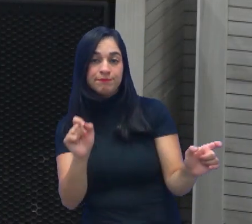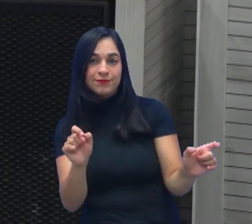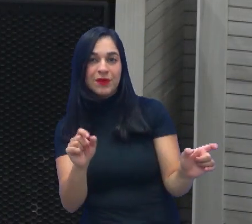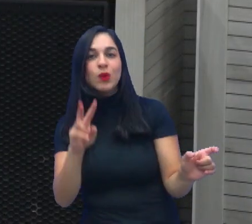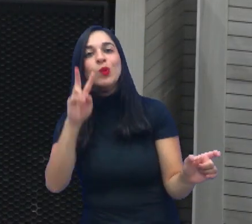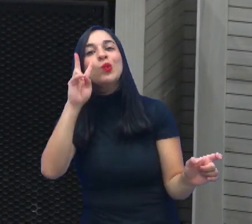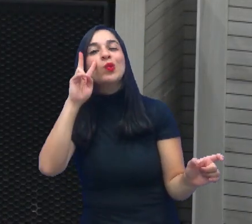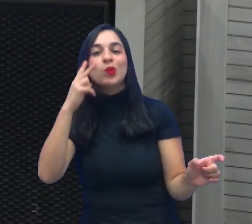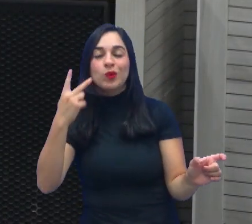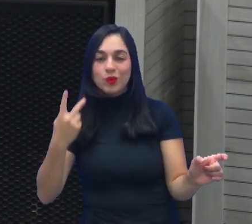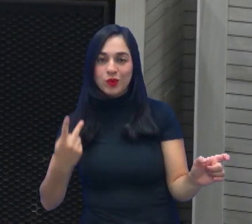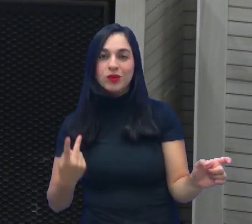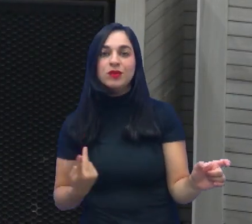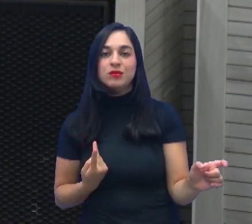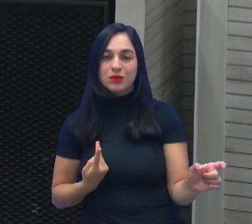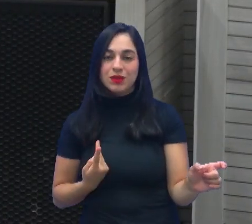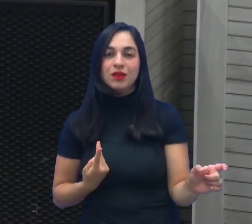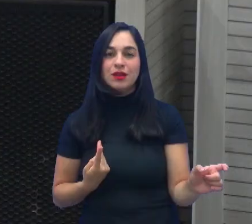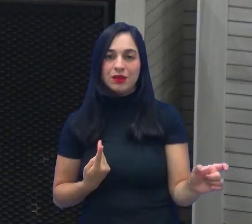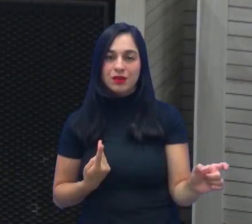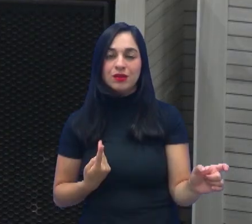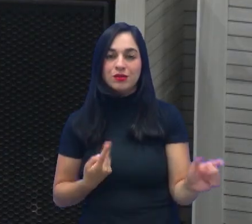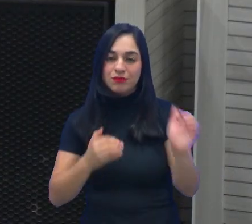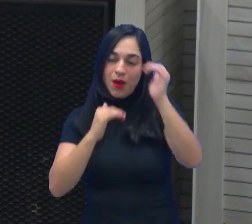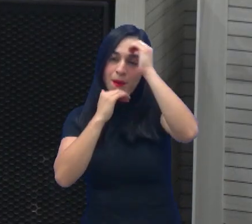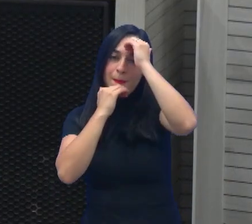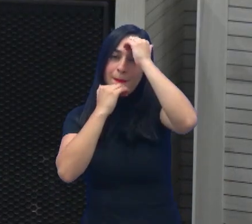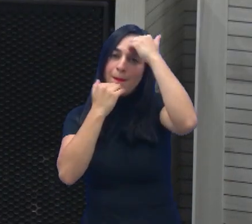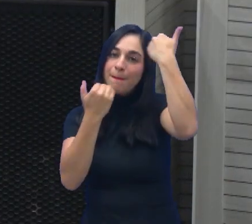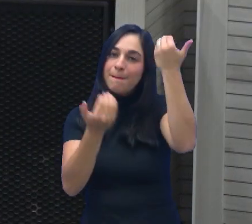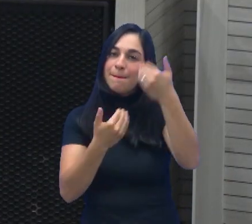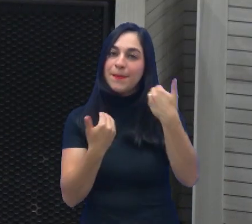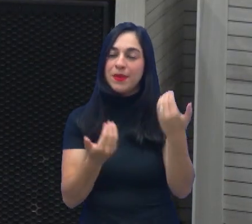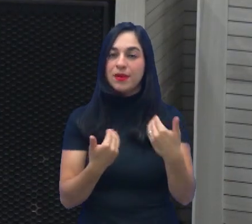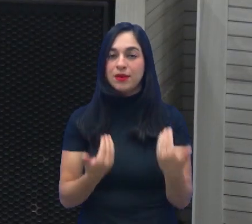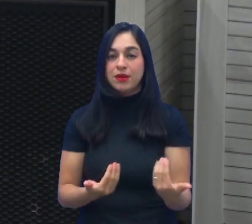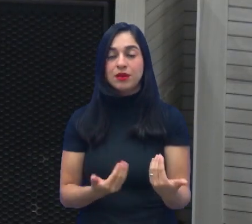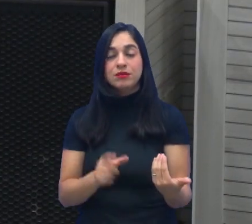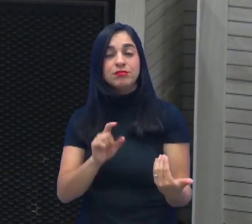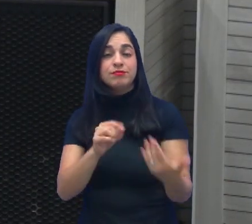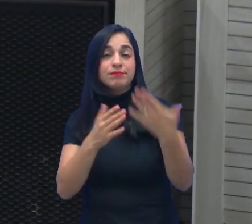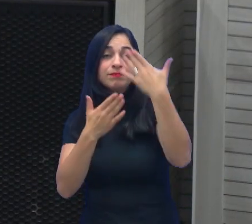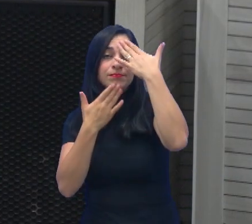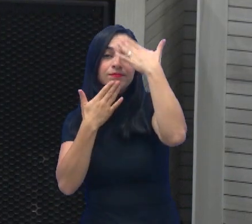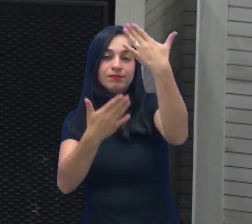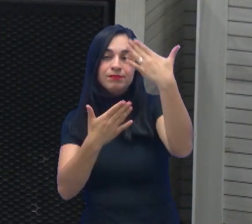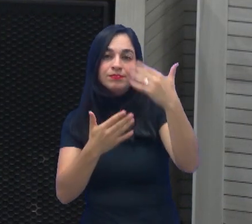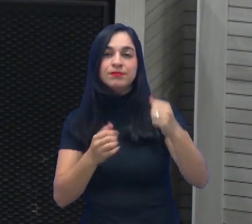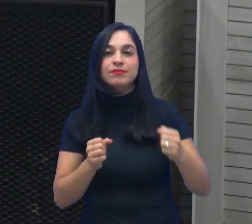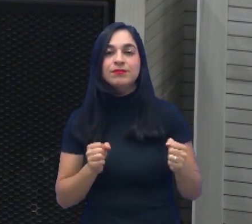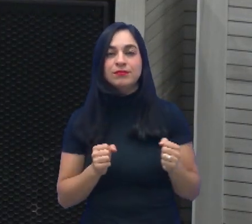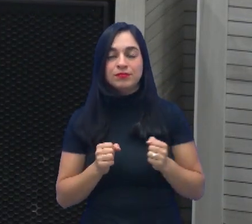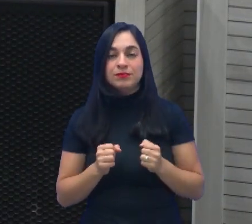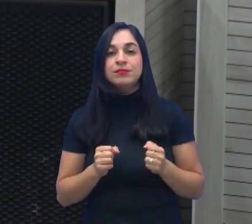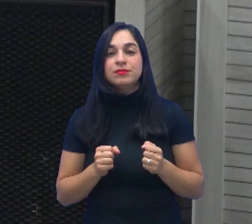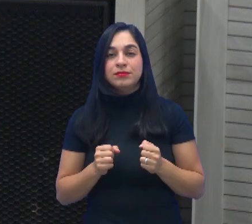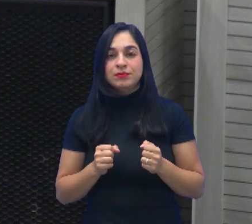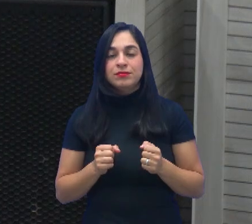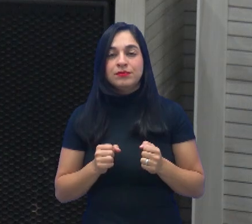reconhecimento, né, recebe essa homenagem, é um agradecimento, né? E